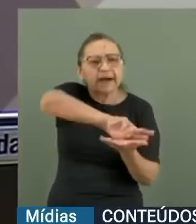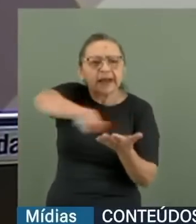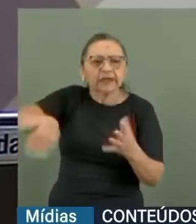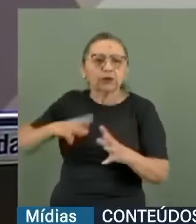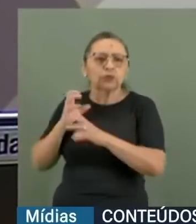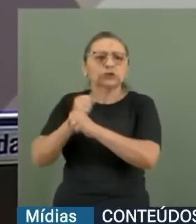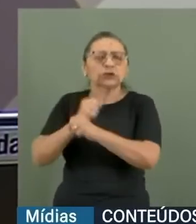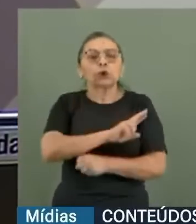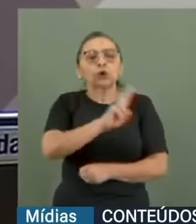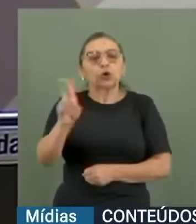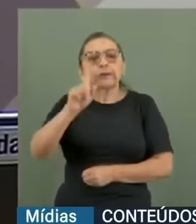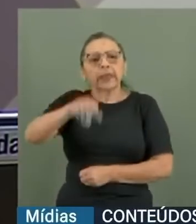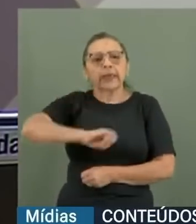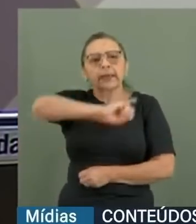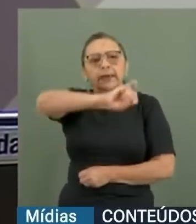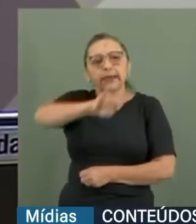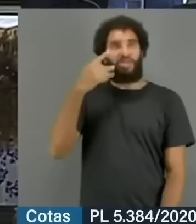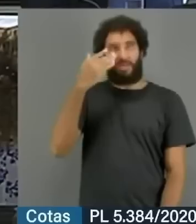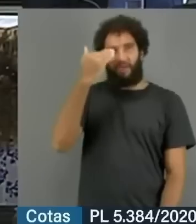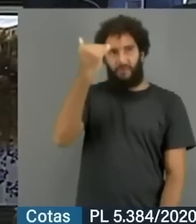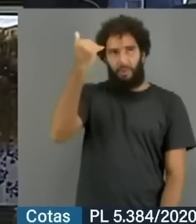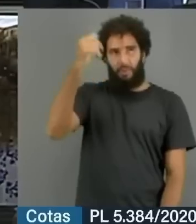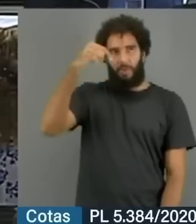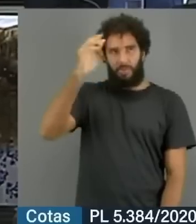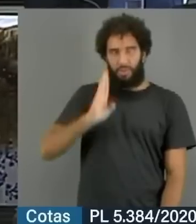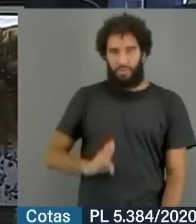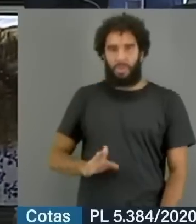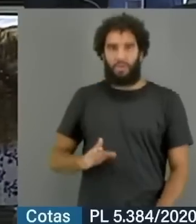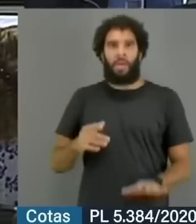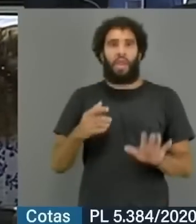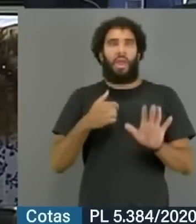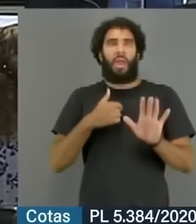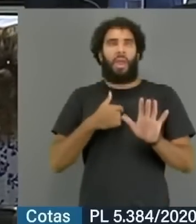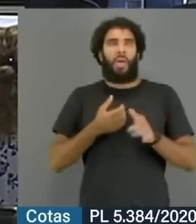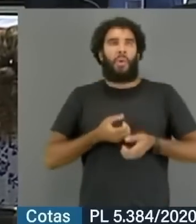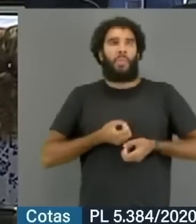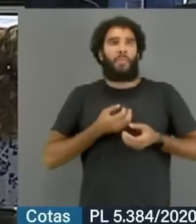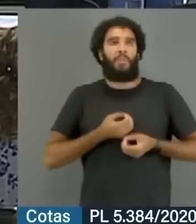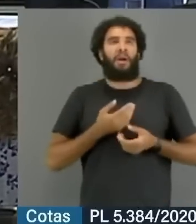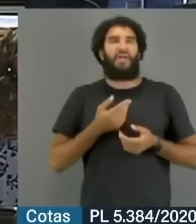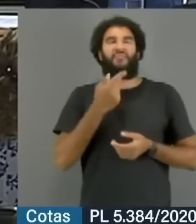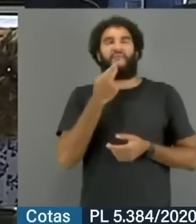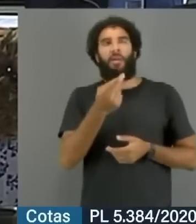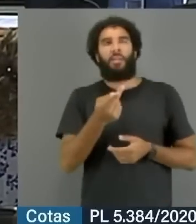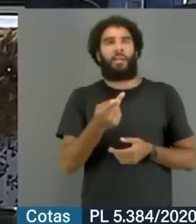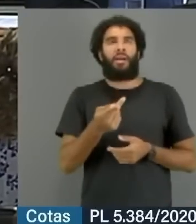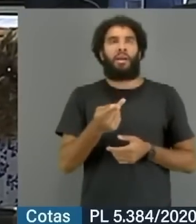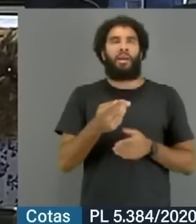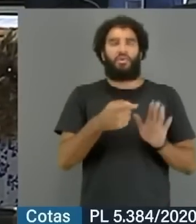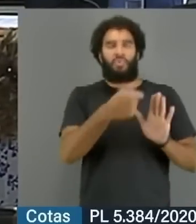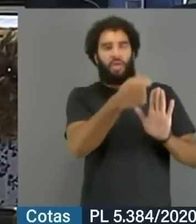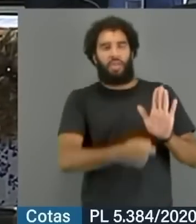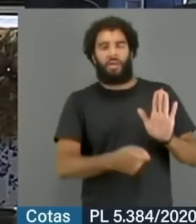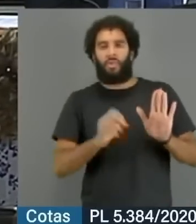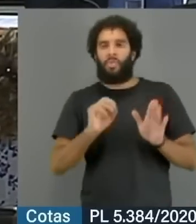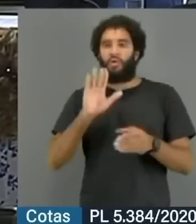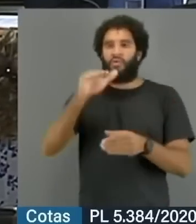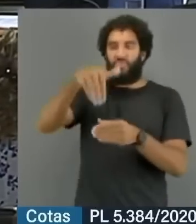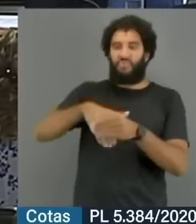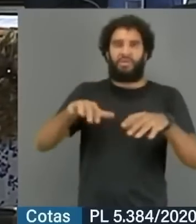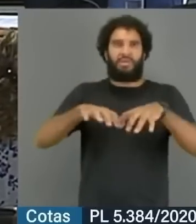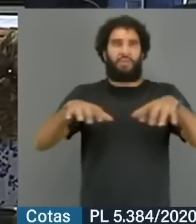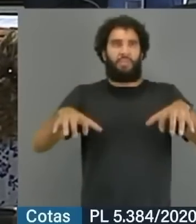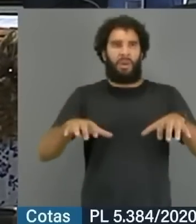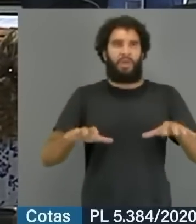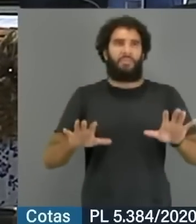nome é Jair Messias Bolsonaro. Não vou entrar na minha fala no mérito, nem do relatório, nem do voto separado. Não